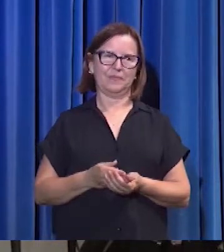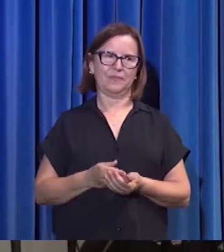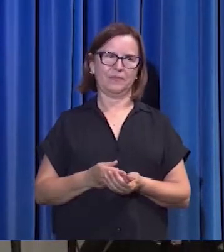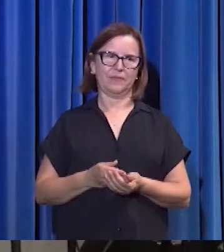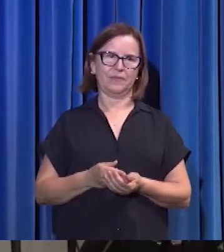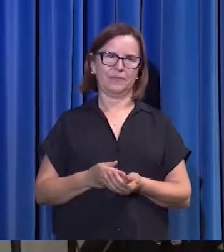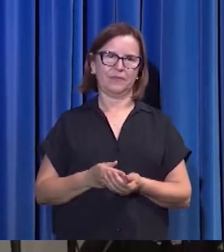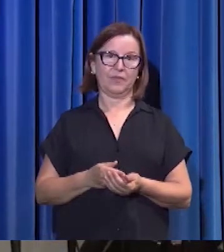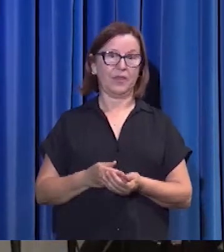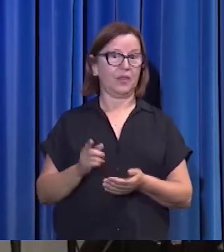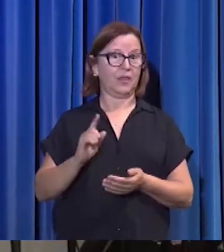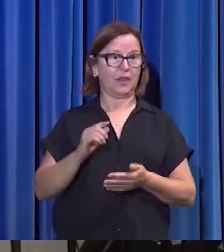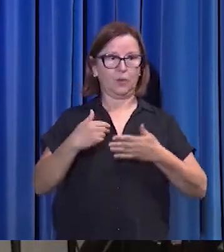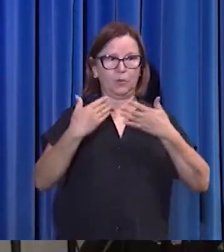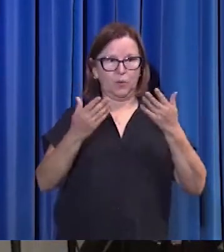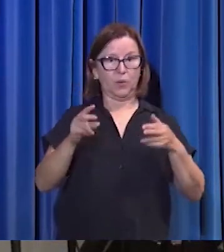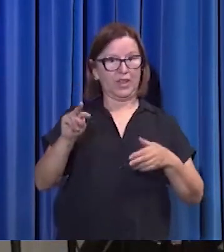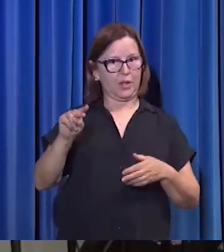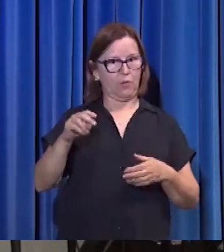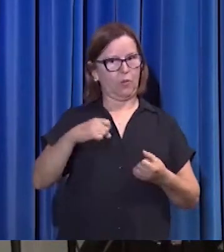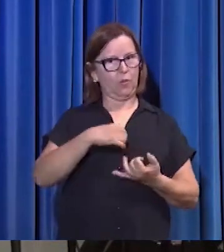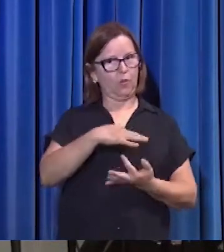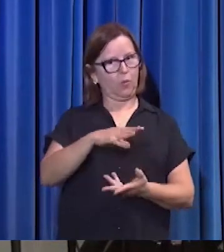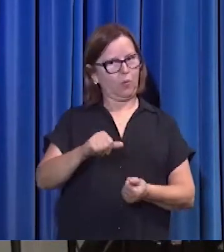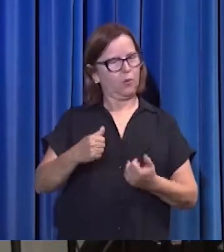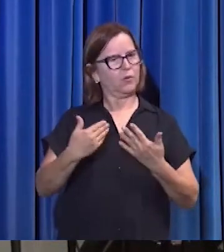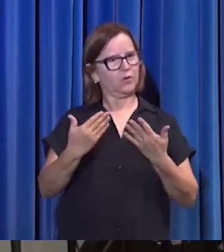não vos-la dou como o mundo a dá.